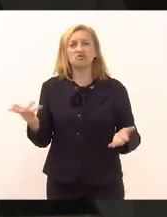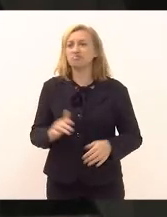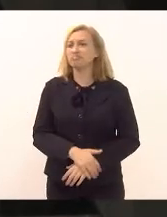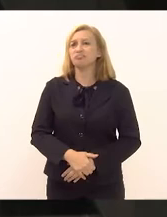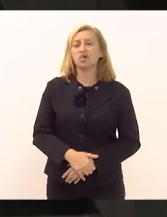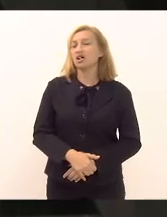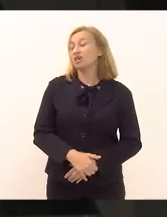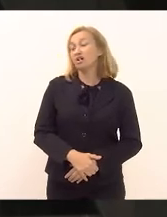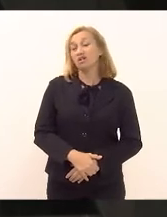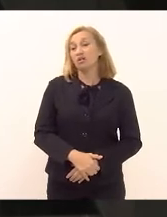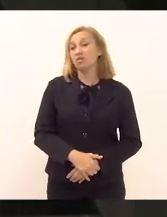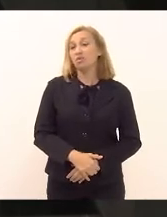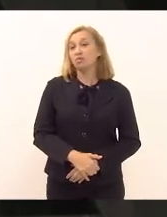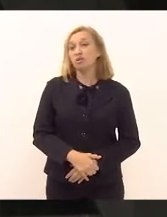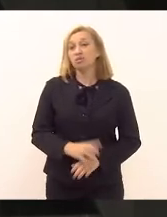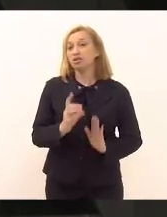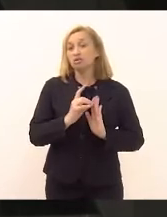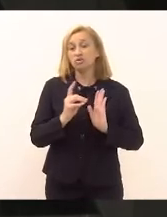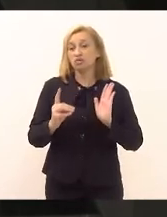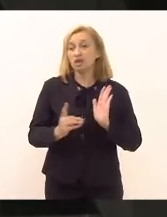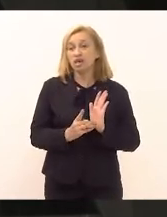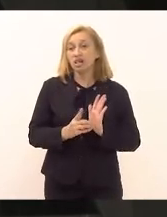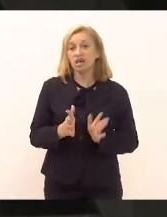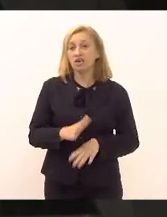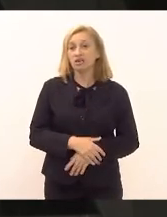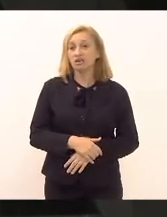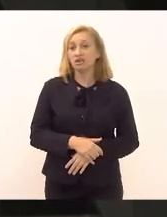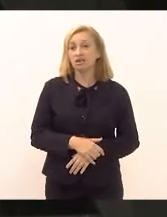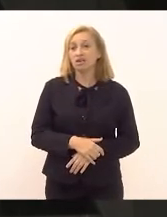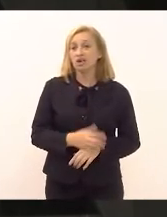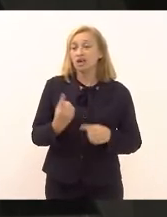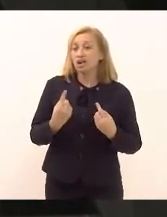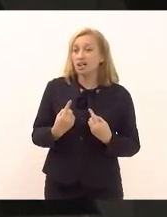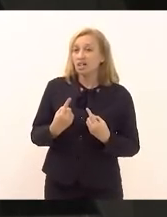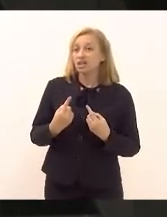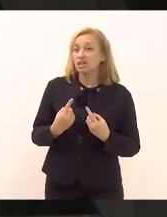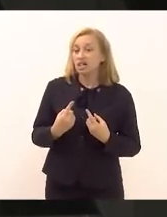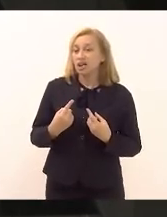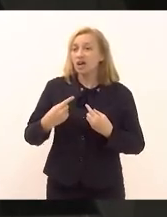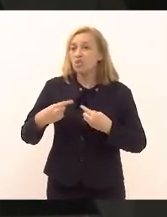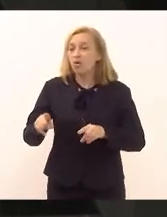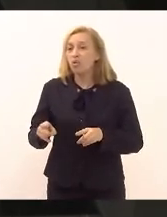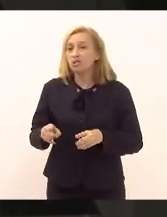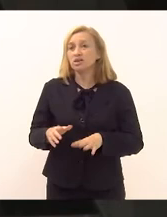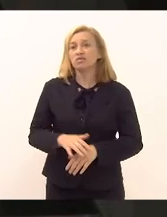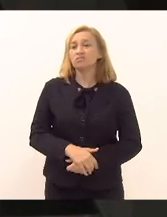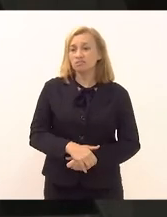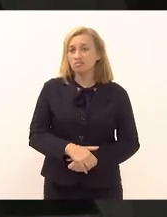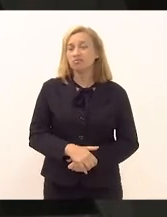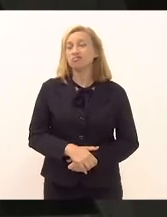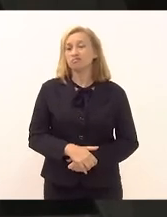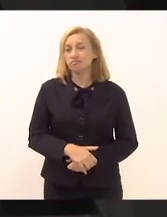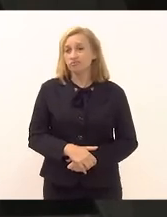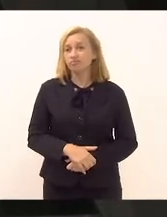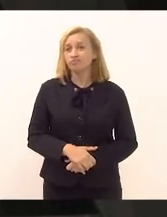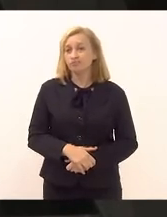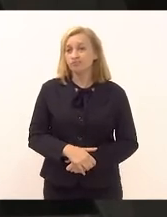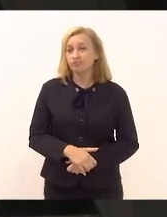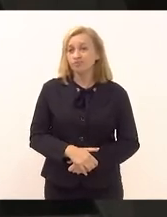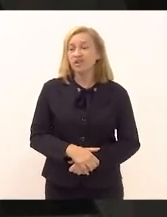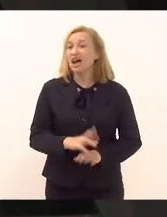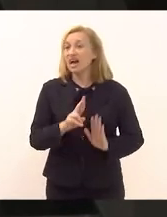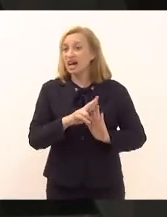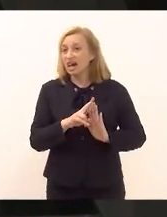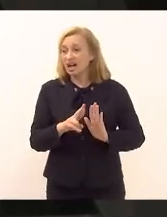porque isso, esse decreto confronta, vai de encontro, colide com as